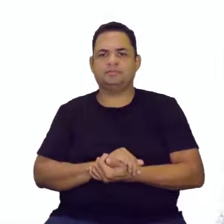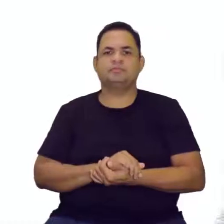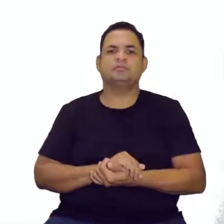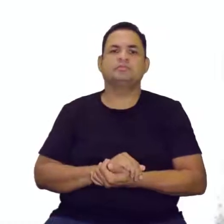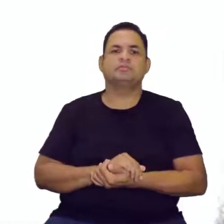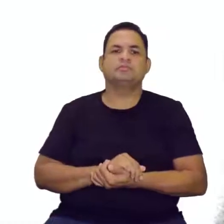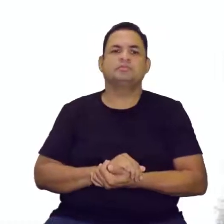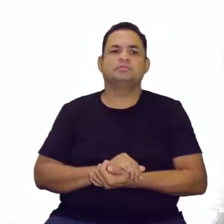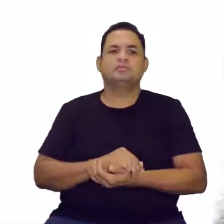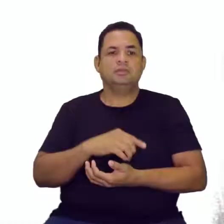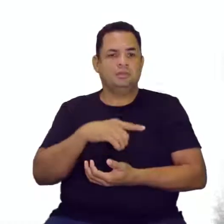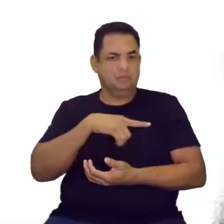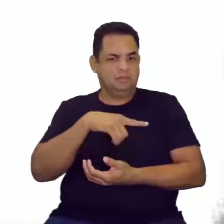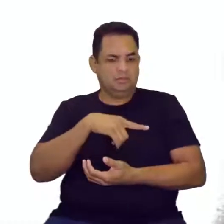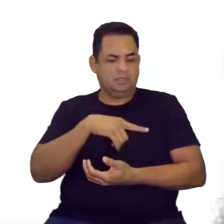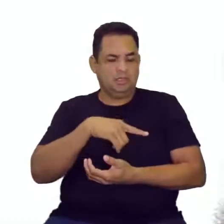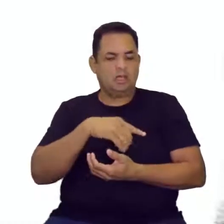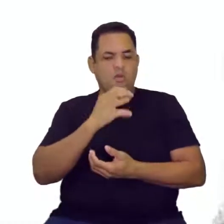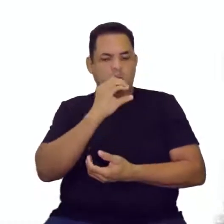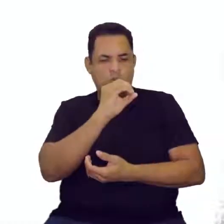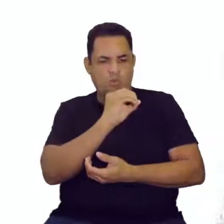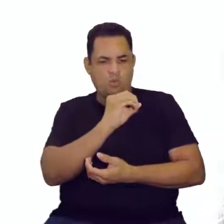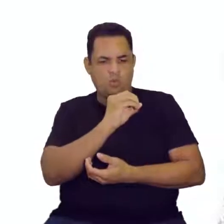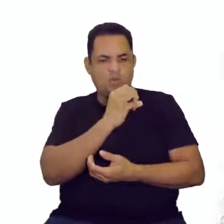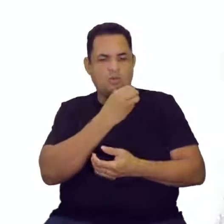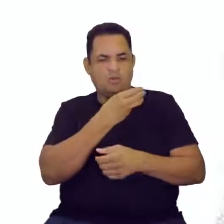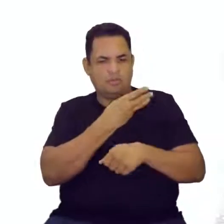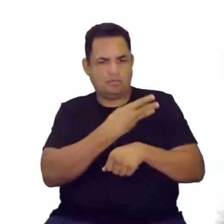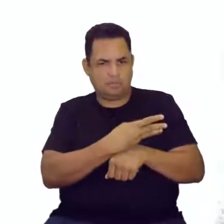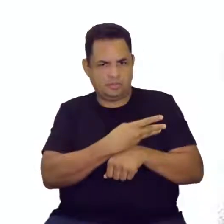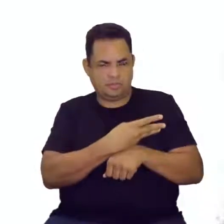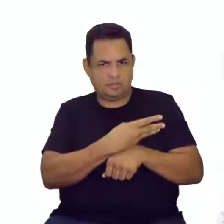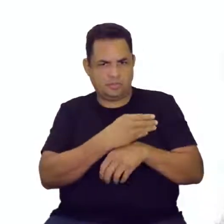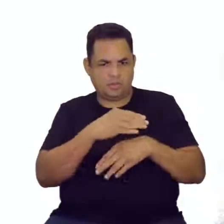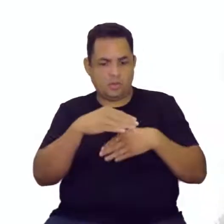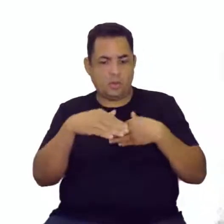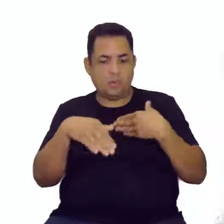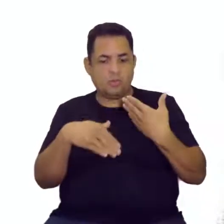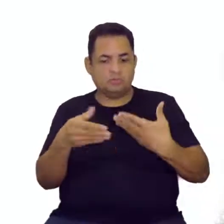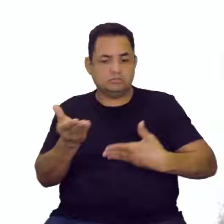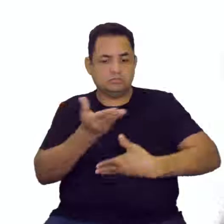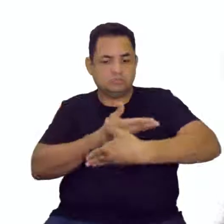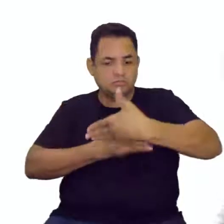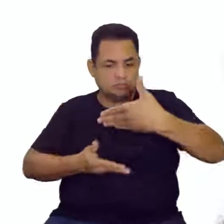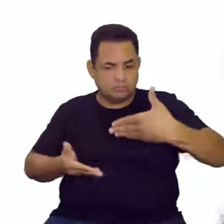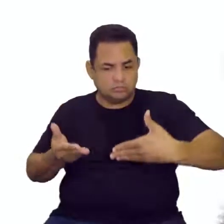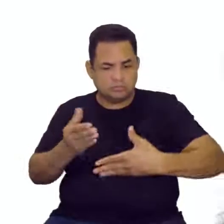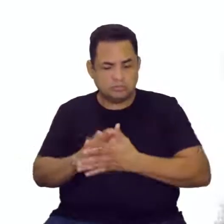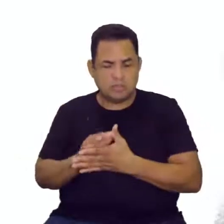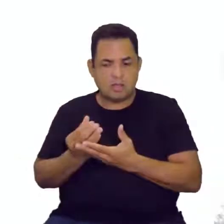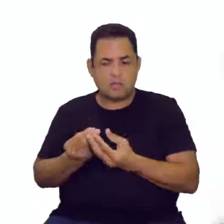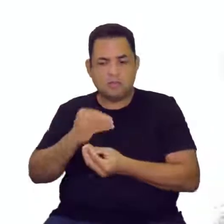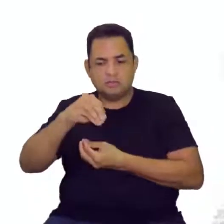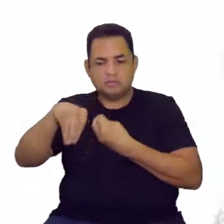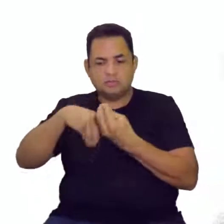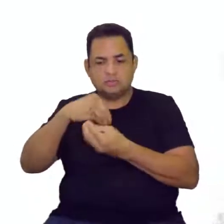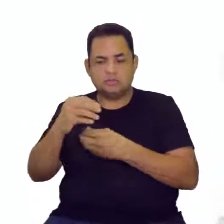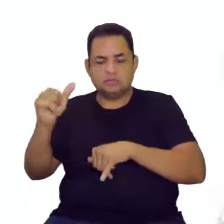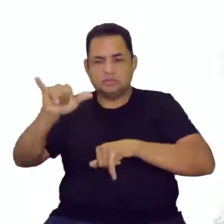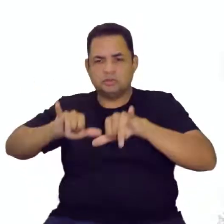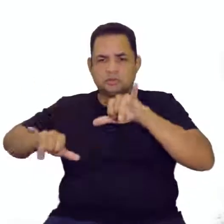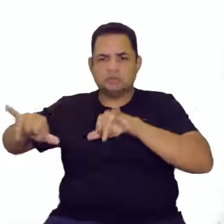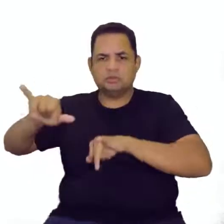ozônio, O3, né? E ao interagir com algumas substâncias